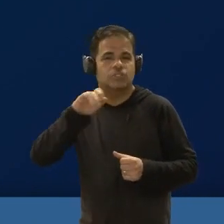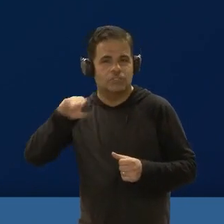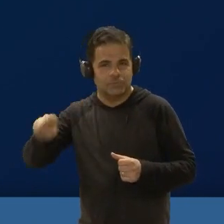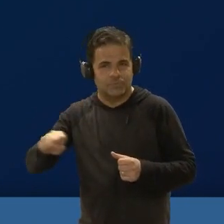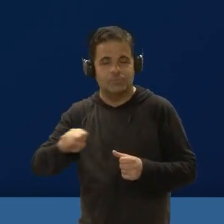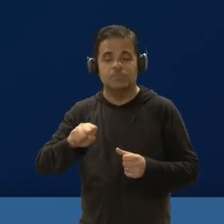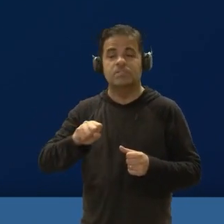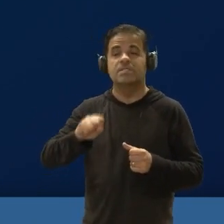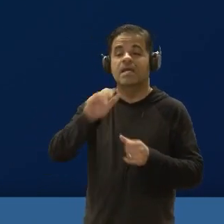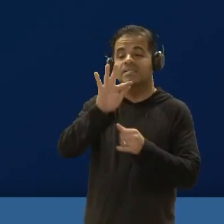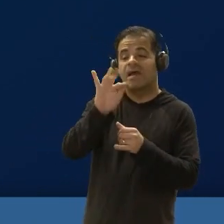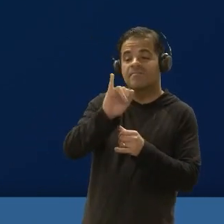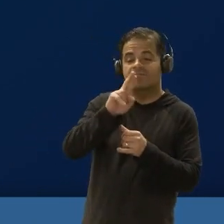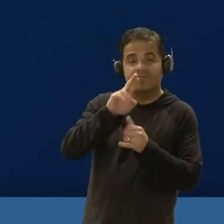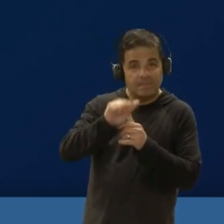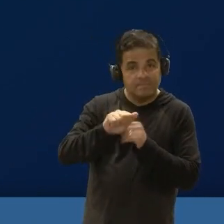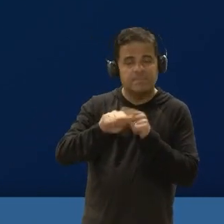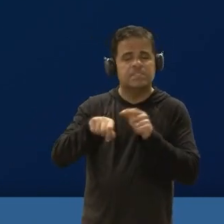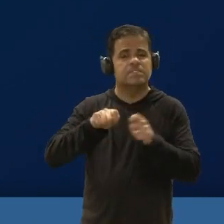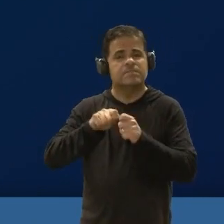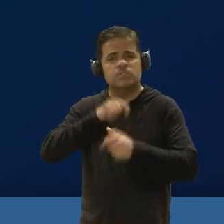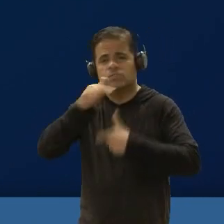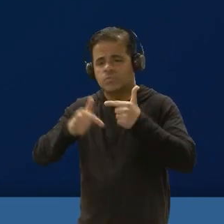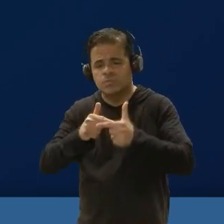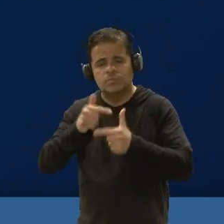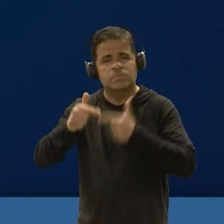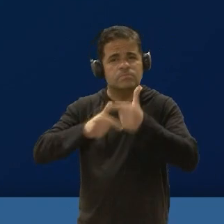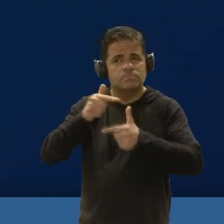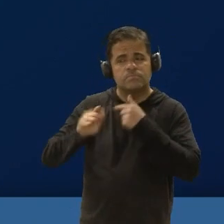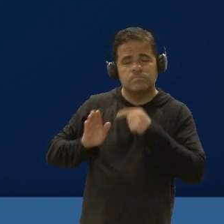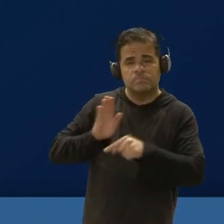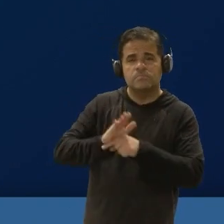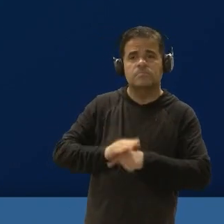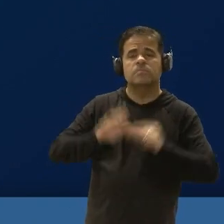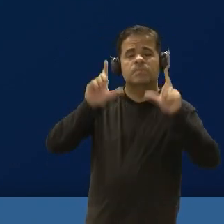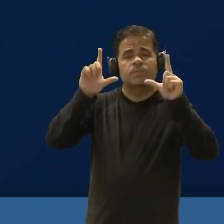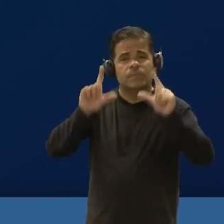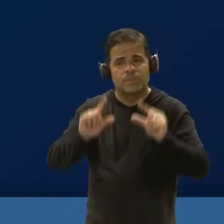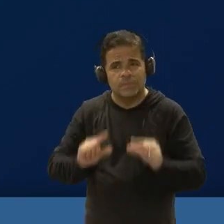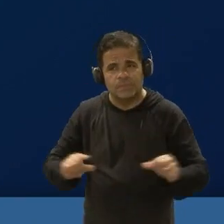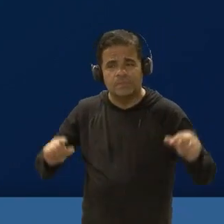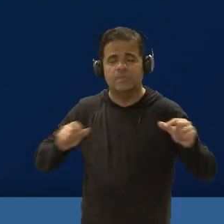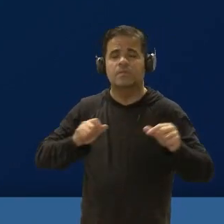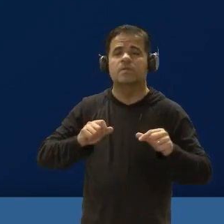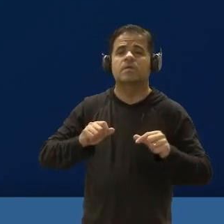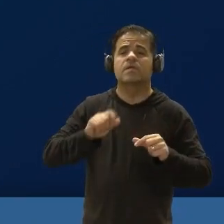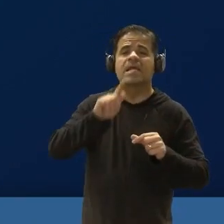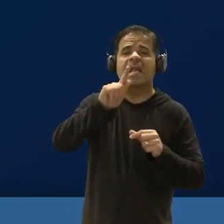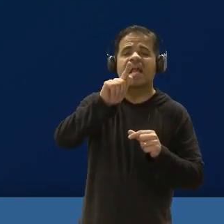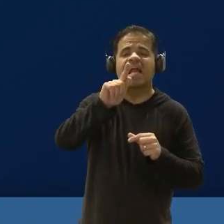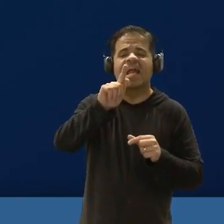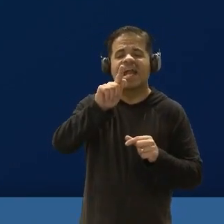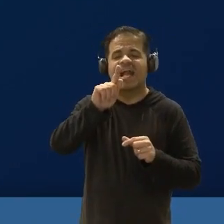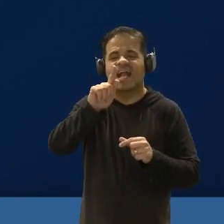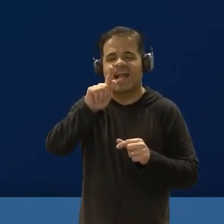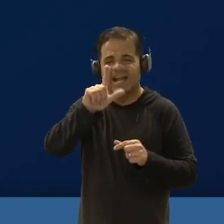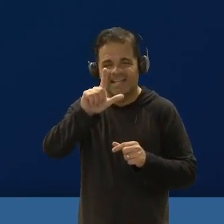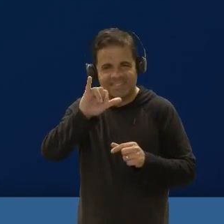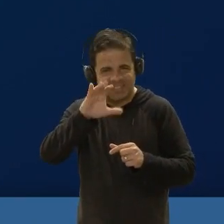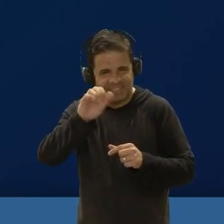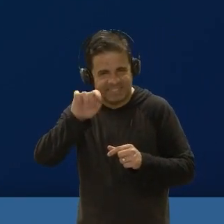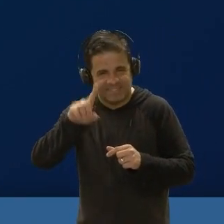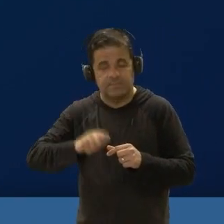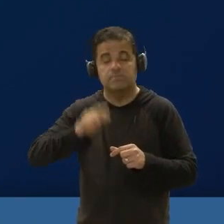fibra solúvel, ela fazendo todo esse processo, ela vai melhorar a secreção de insulina, hemoglobina glicada e